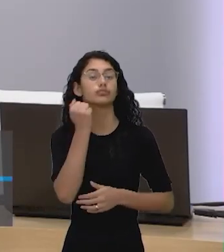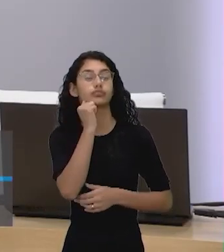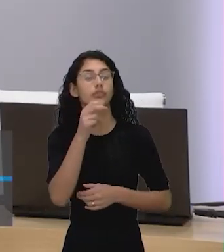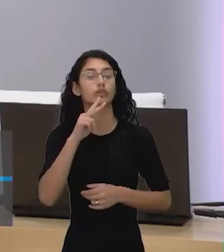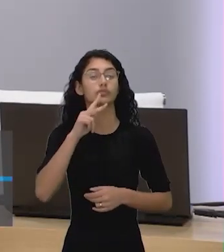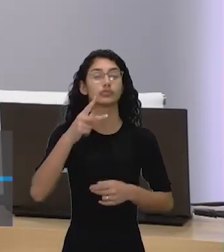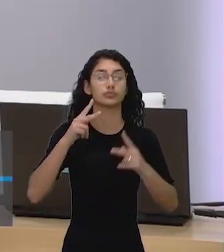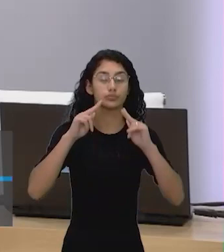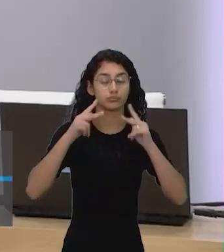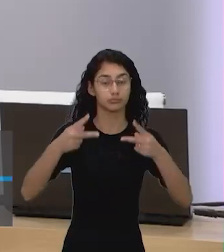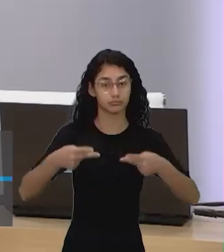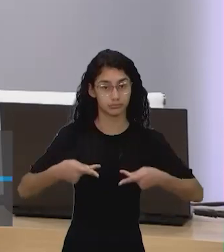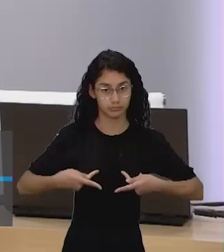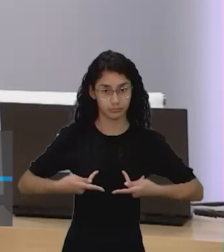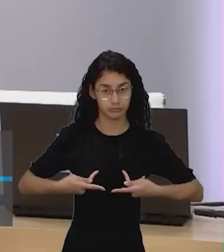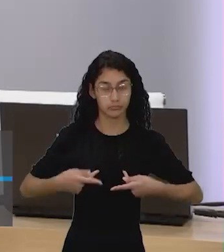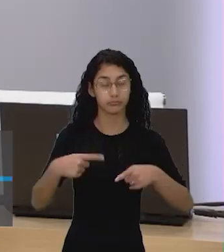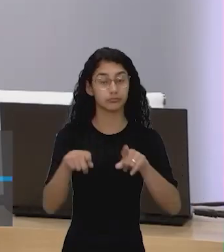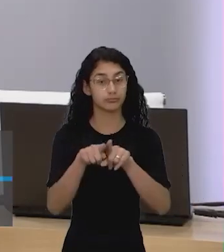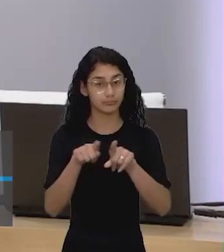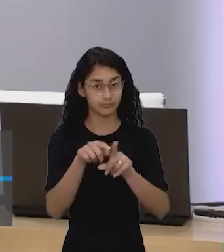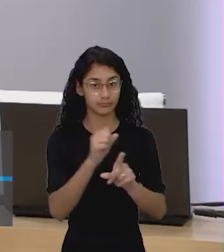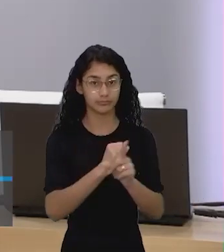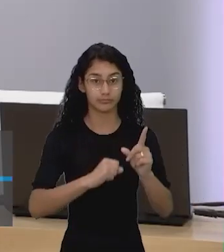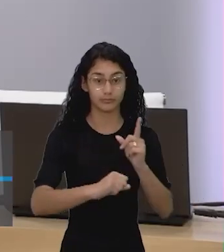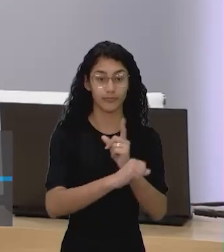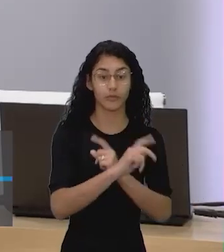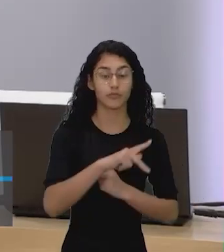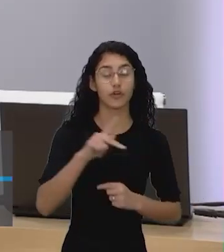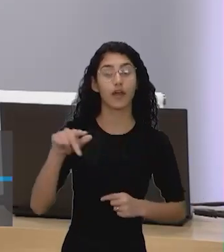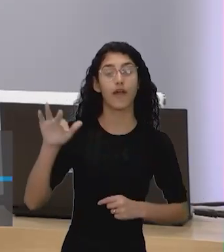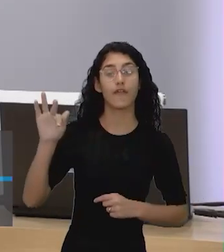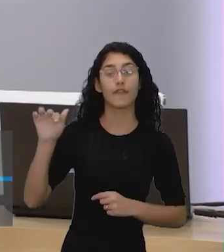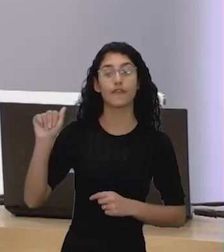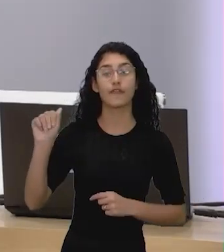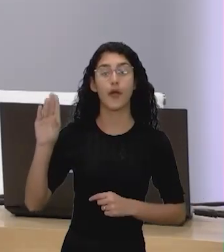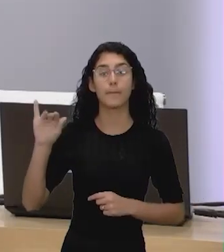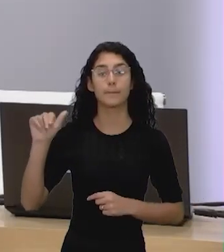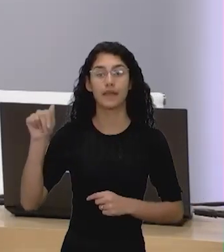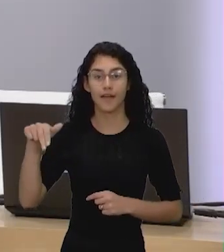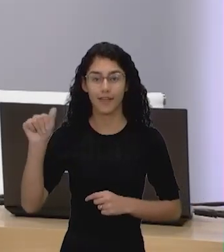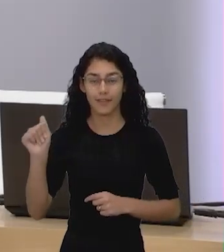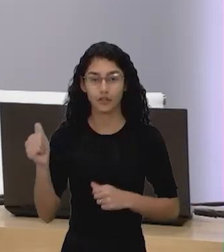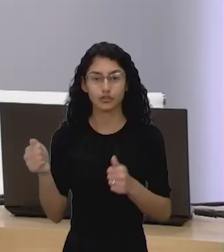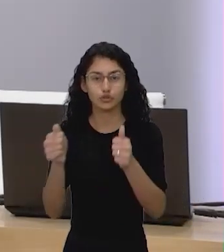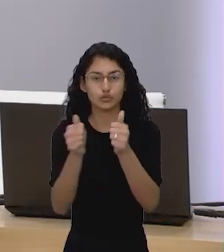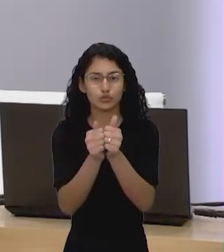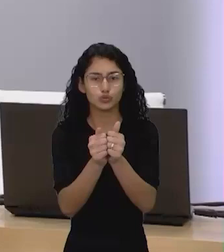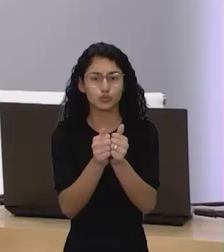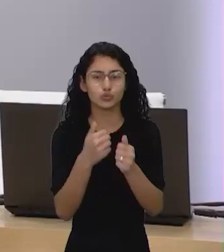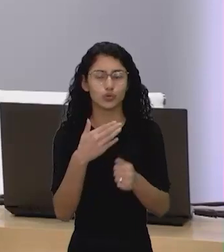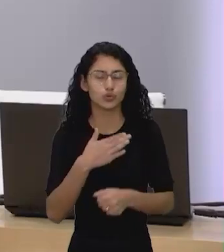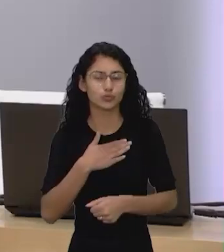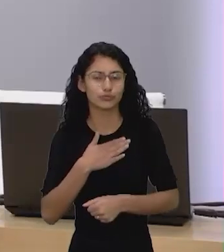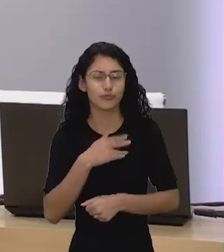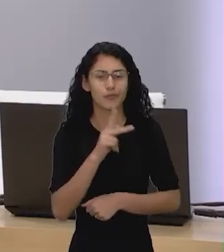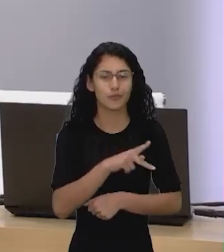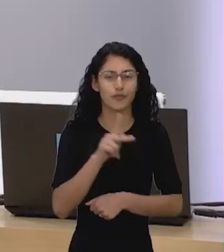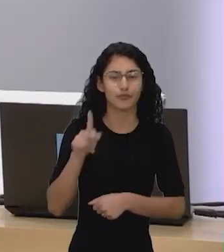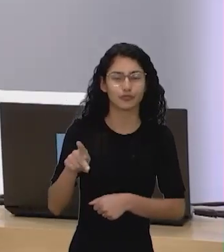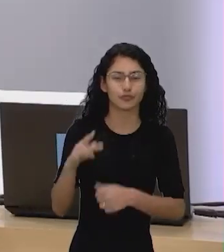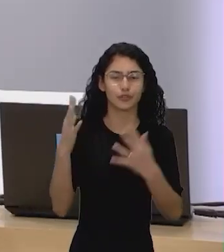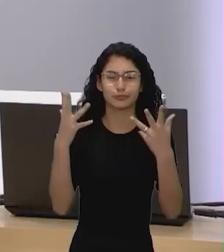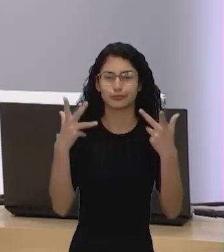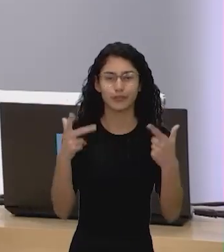Humanas, especificamente Sociologia. Eu sou a professora Fabiana e ao meu lado está aqui, né, esse professor maravilhoso,